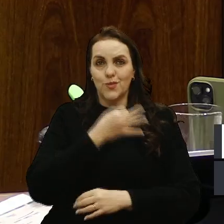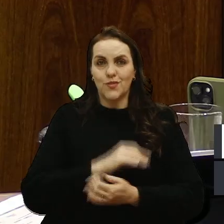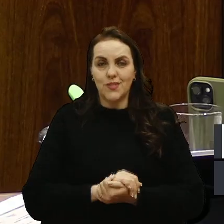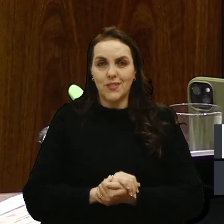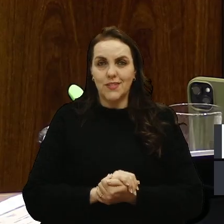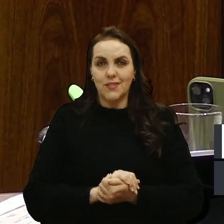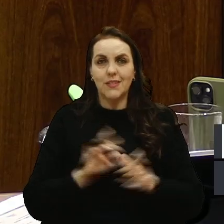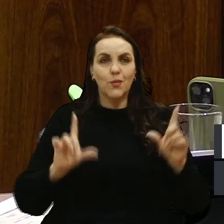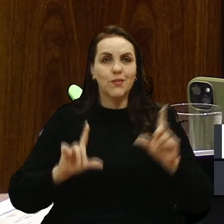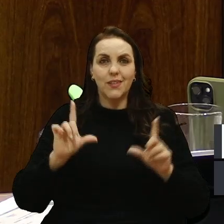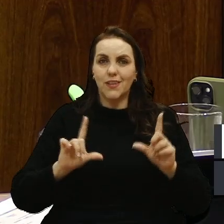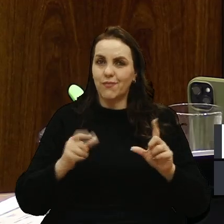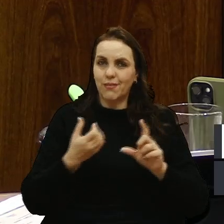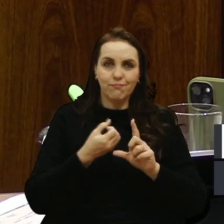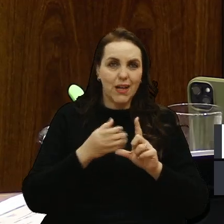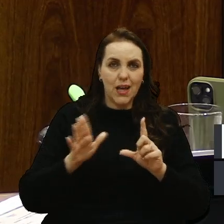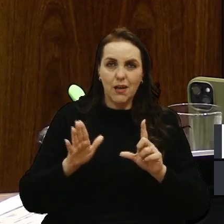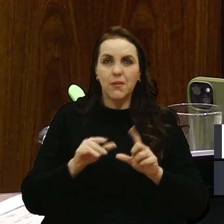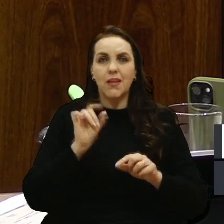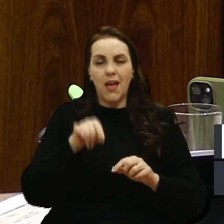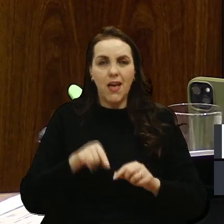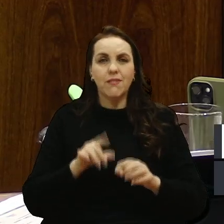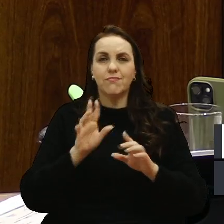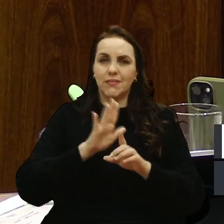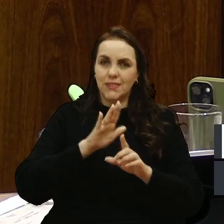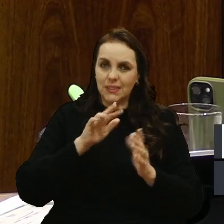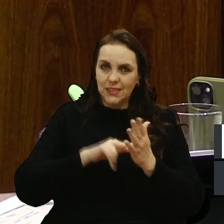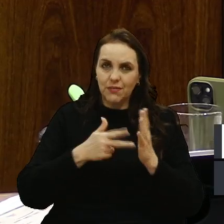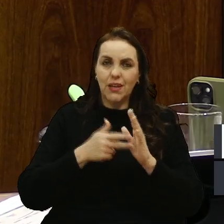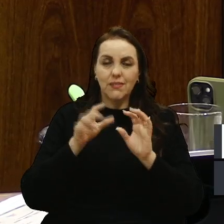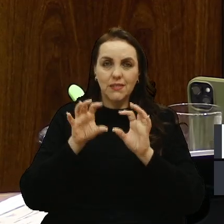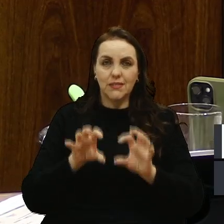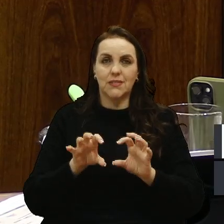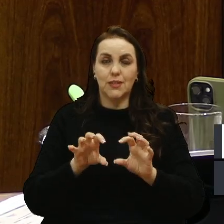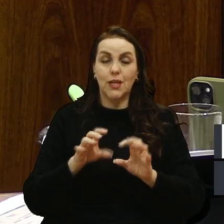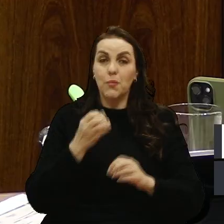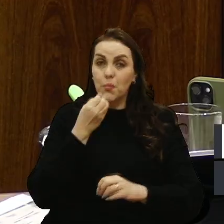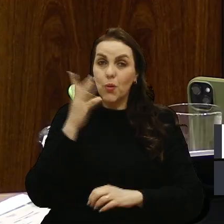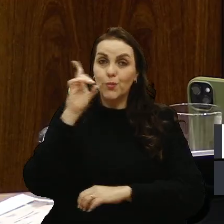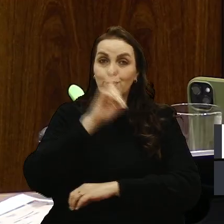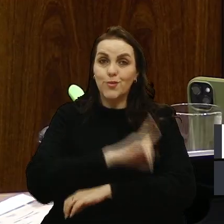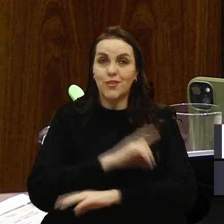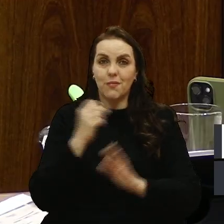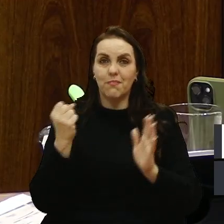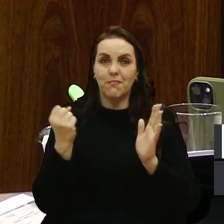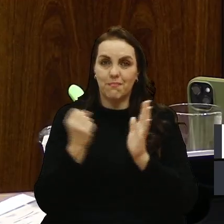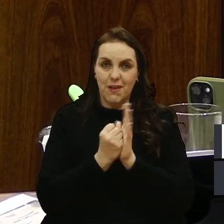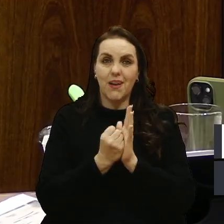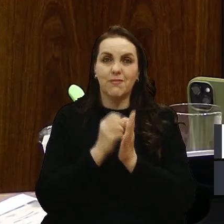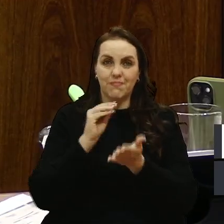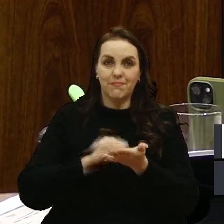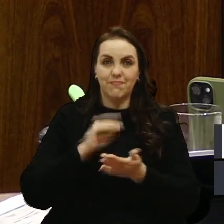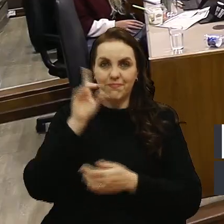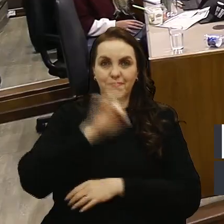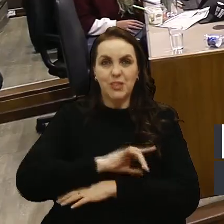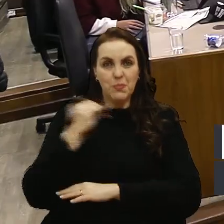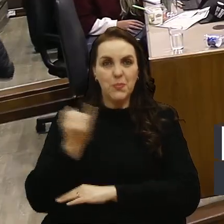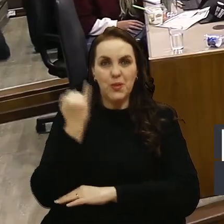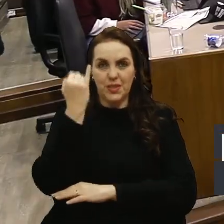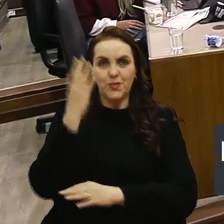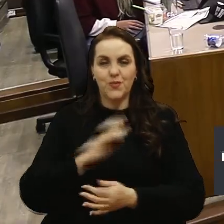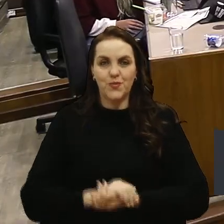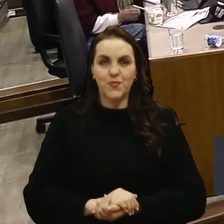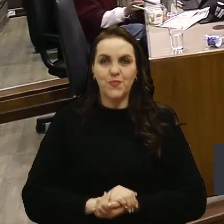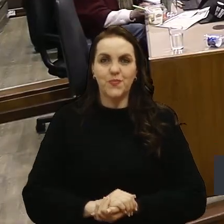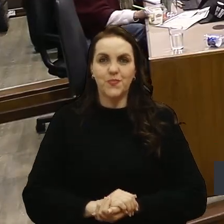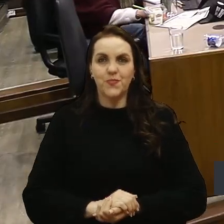sinal aberto, com certeza, significa isso, e que bom que já temos data marcada para esse início tão importante. Isso aí, falando